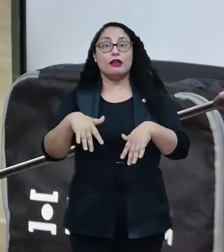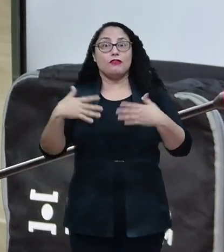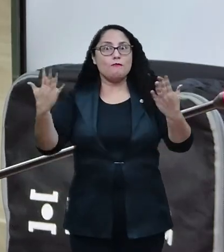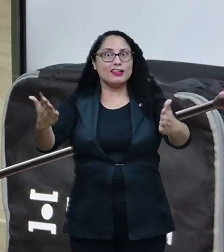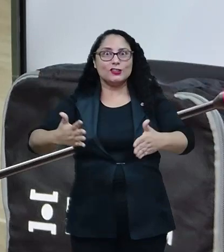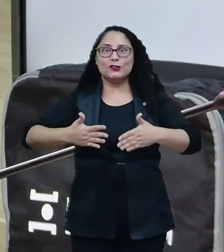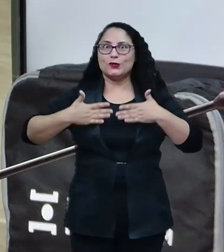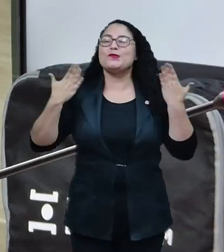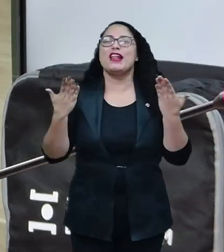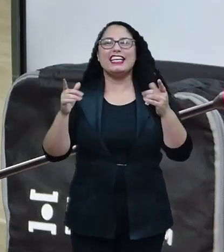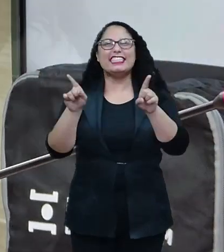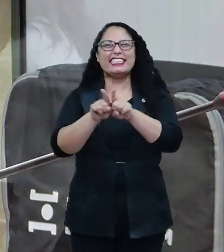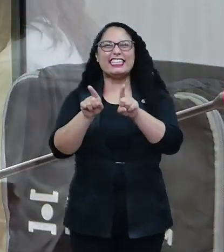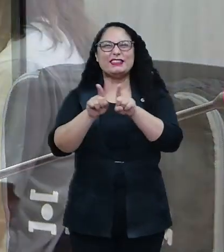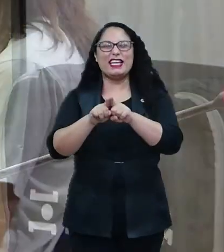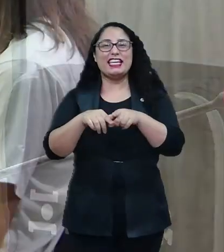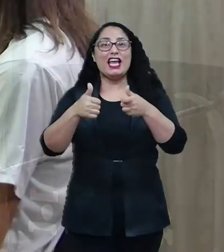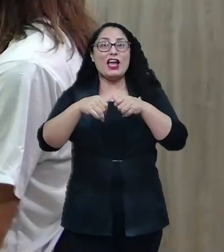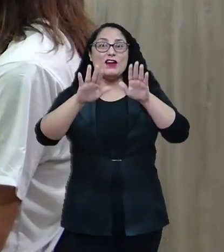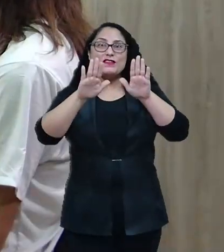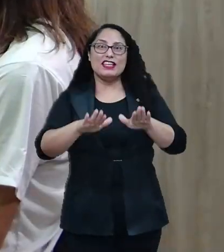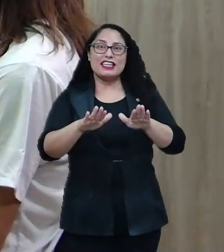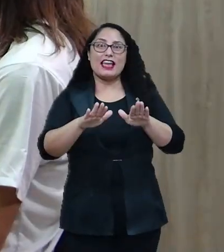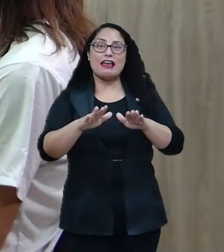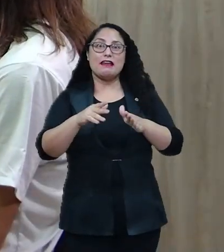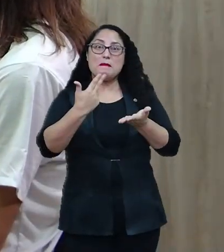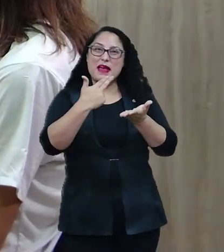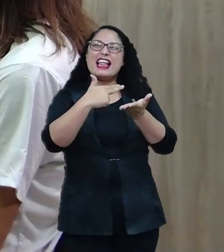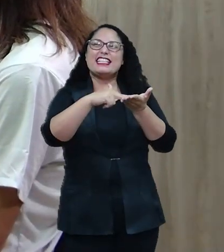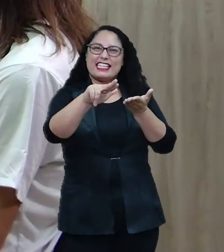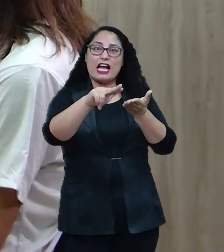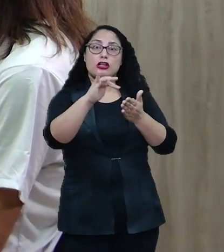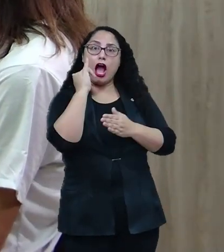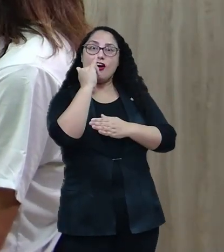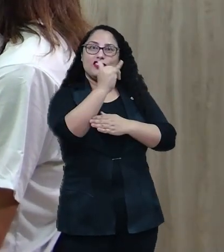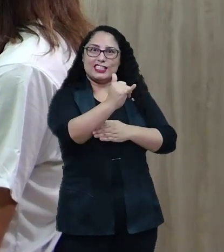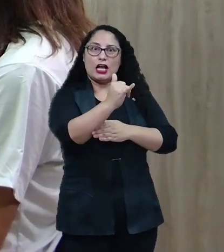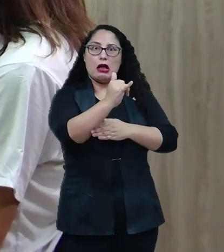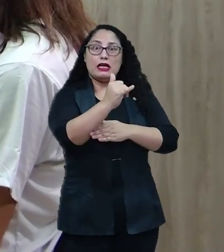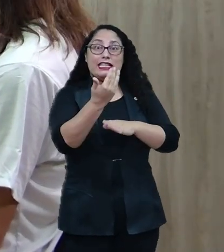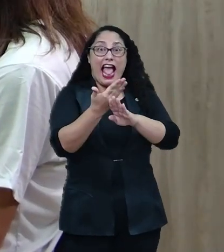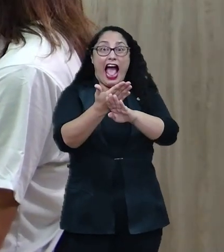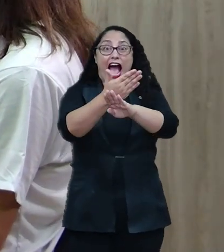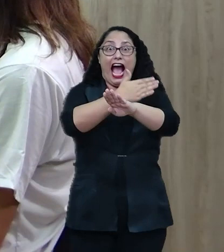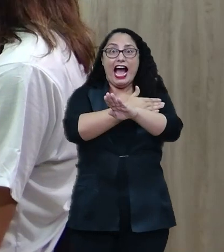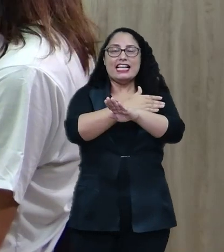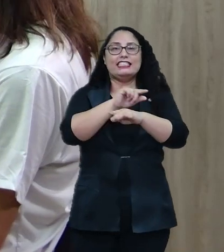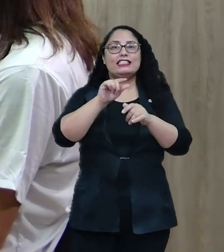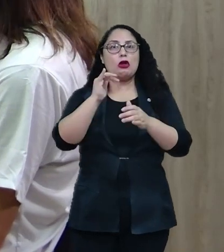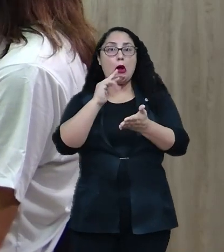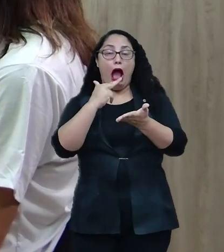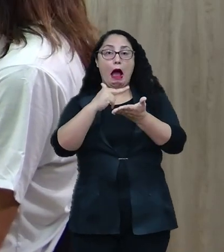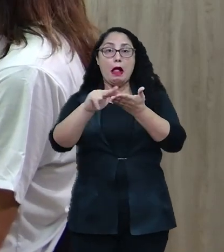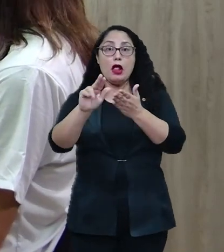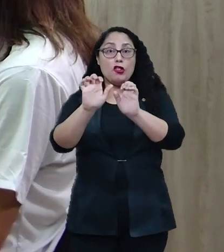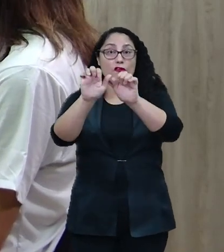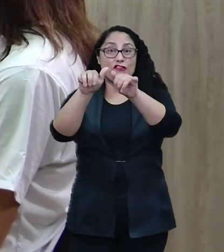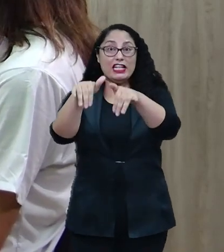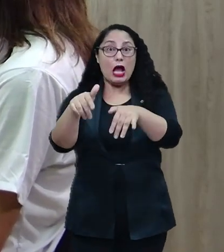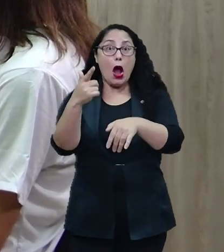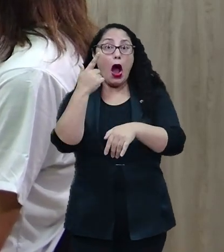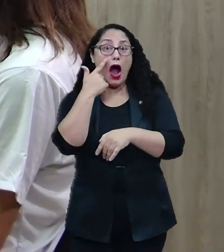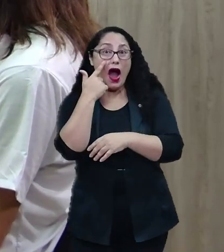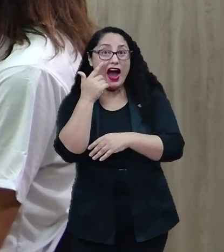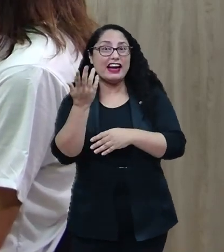uma surpresa, né? Porque eu fiquei de mandar aquela mensagem avisando desde antes de ter ido. Eu fui enviar só no final,